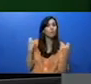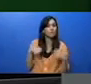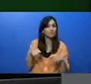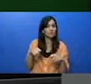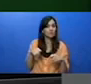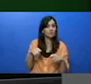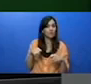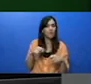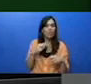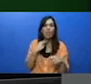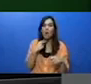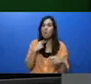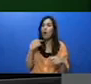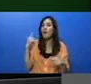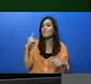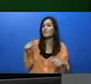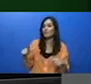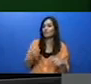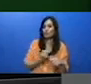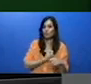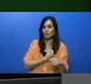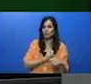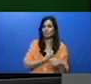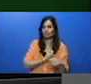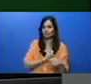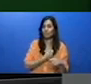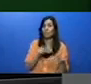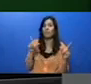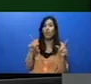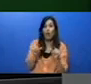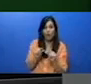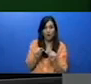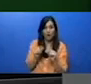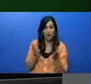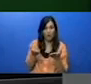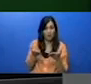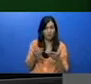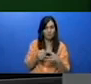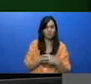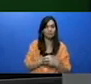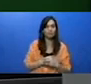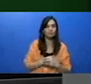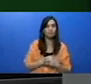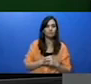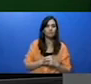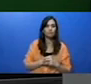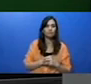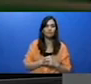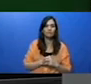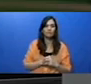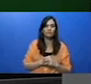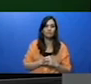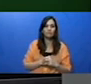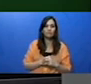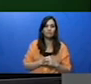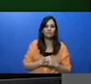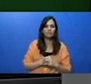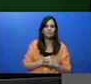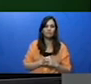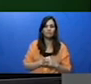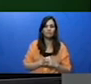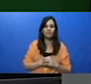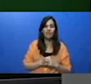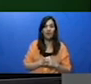algarismo. A regra é a mesma, só que agora nós queremos os menores. Então, vamos lá. Olha. Agora